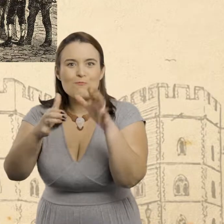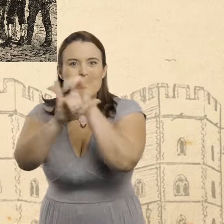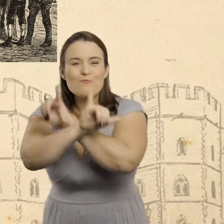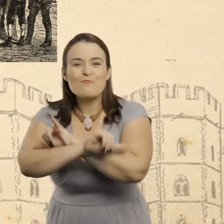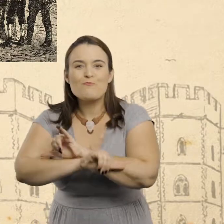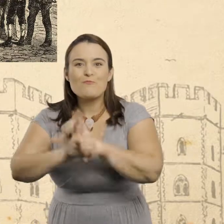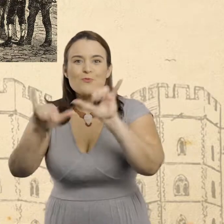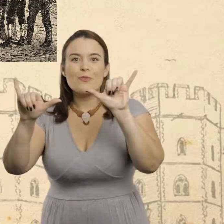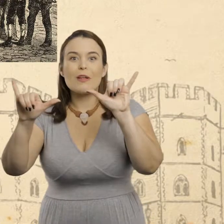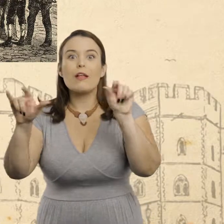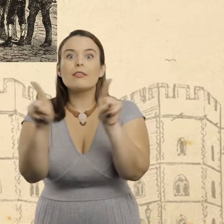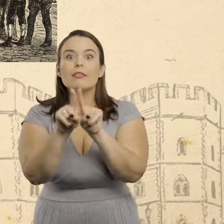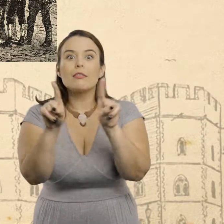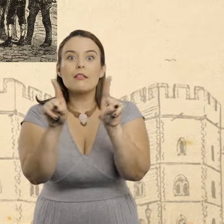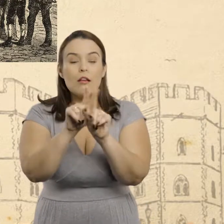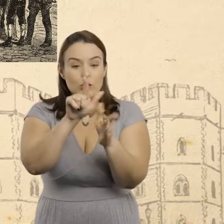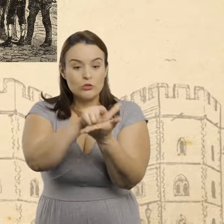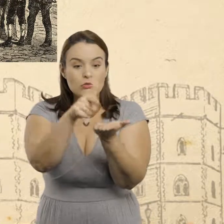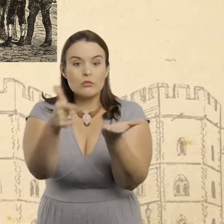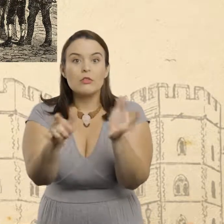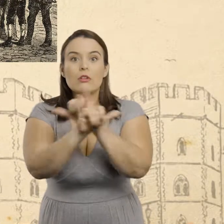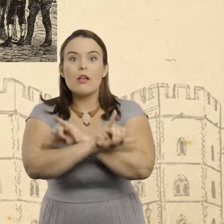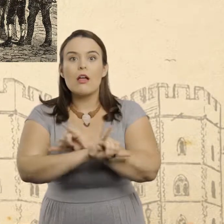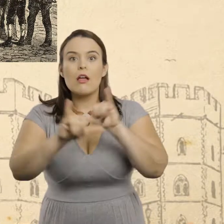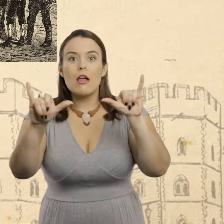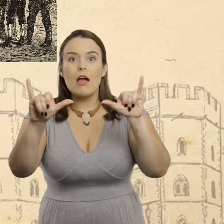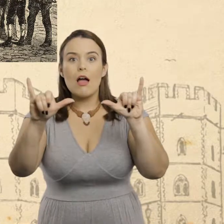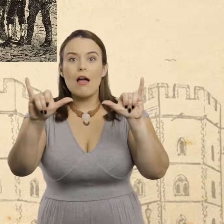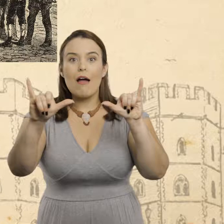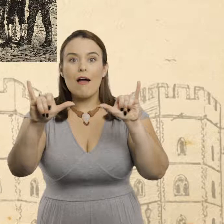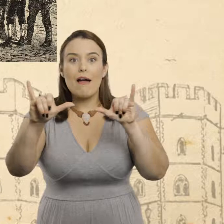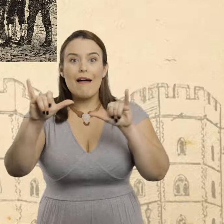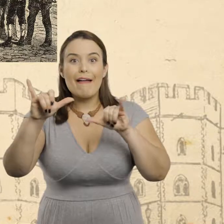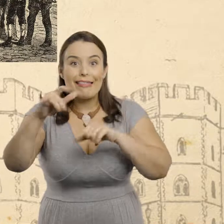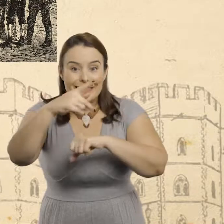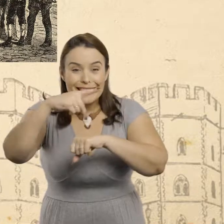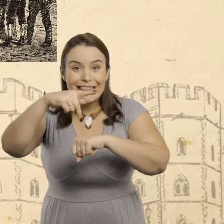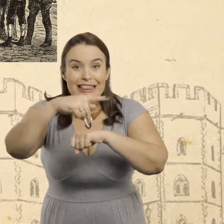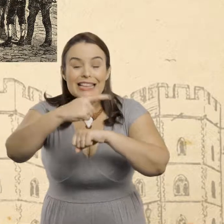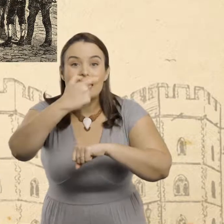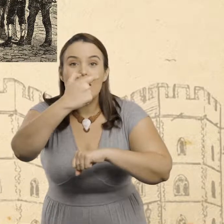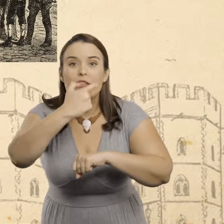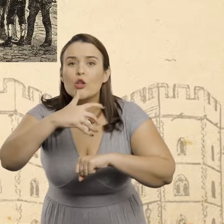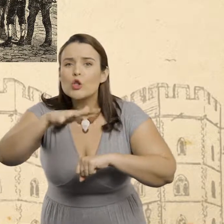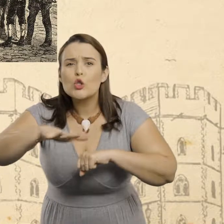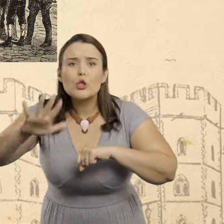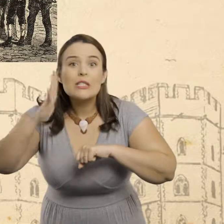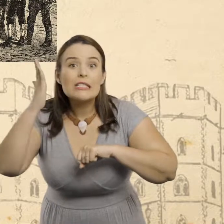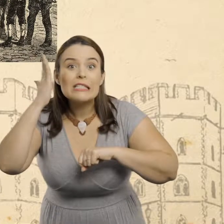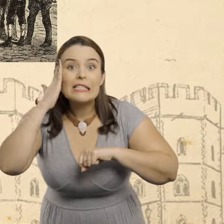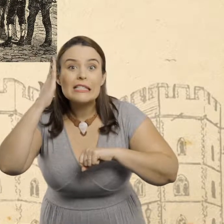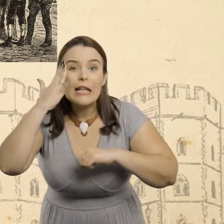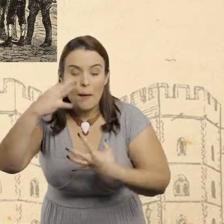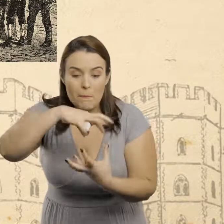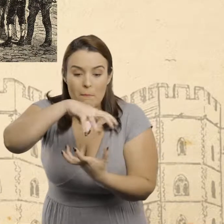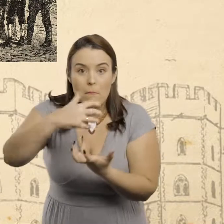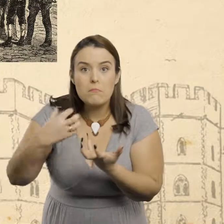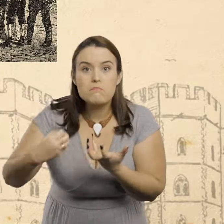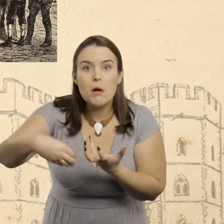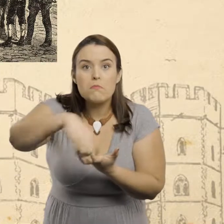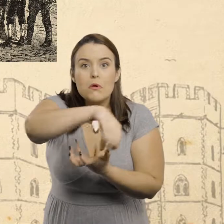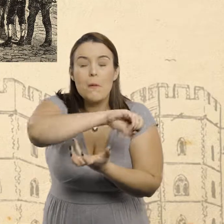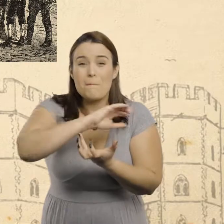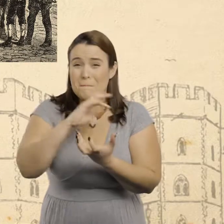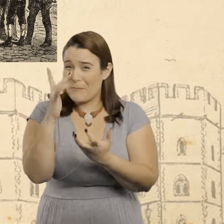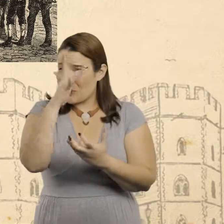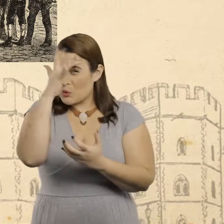todo o clube. Depois virou notícia de jornal. Todos os moradores da Inglaterra ficaram sabendo da viagem. Poucas